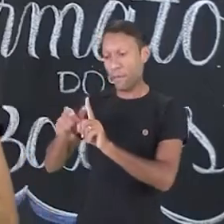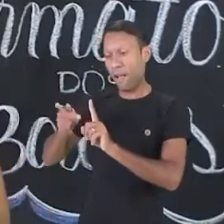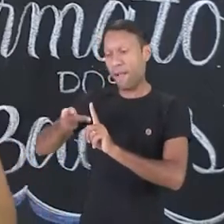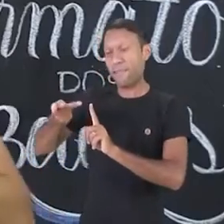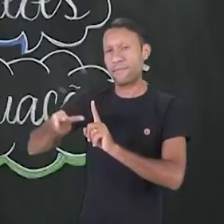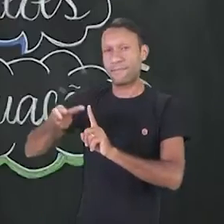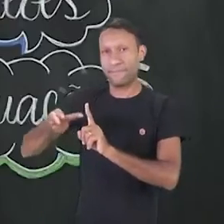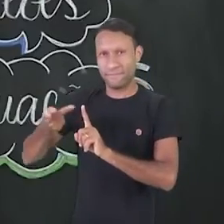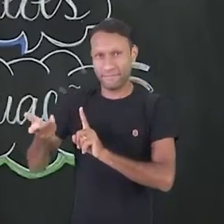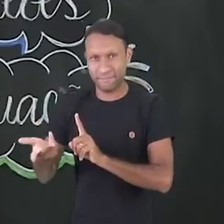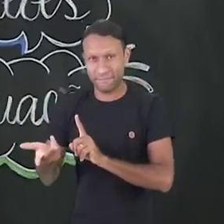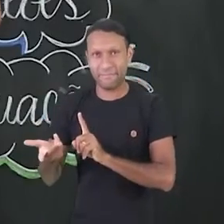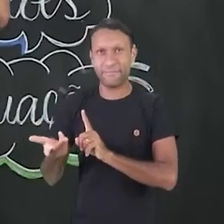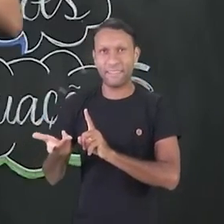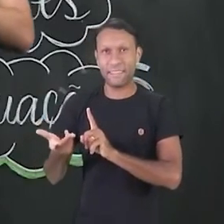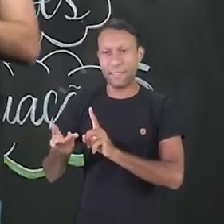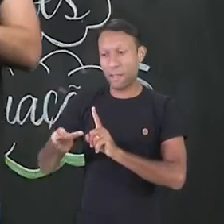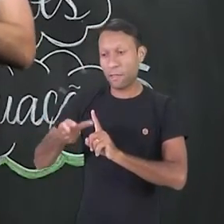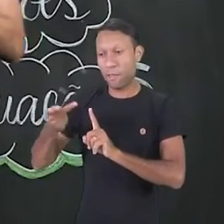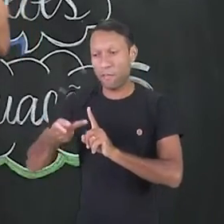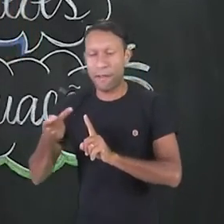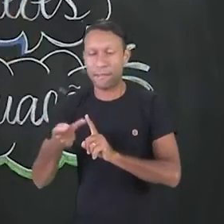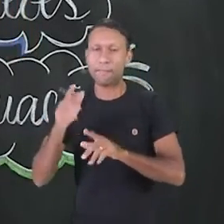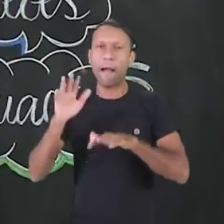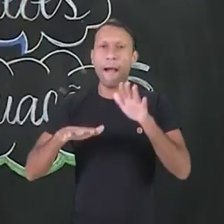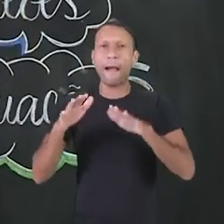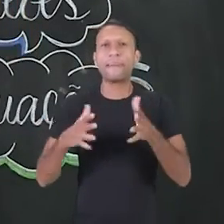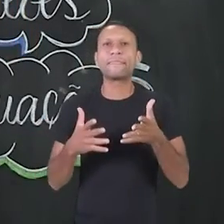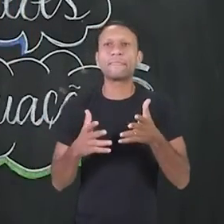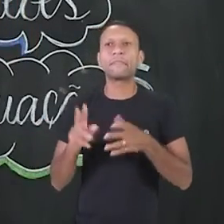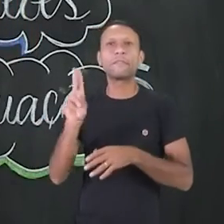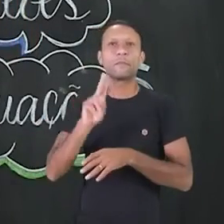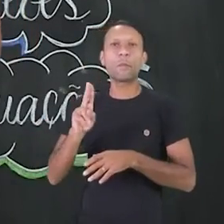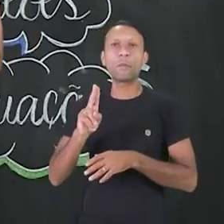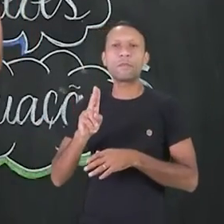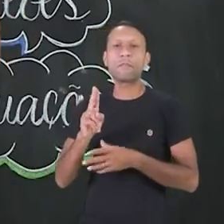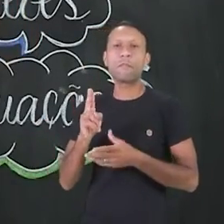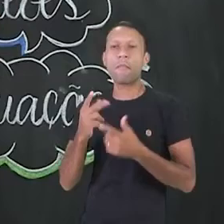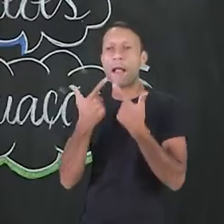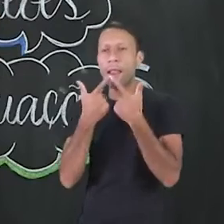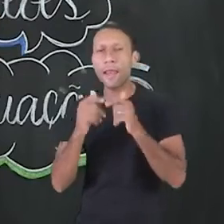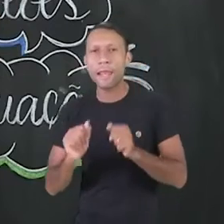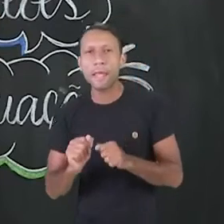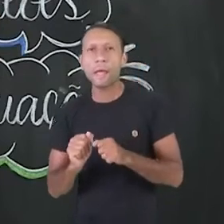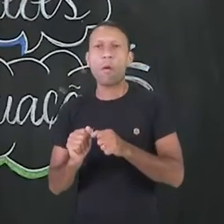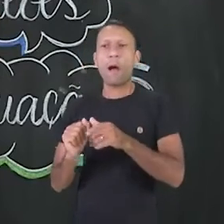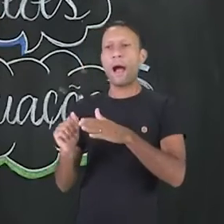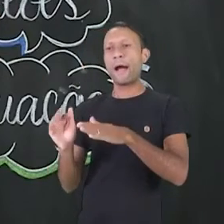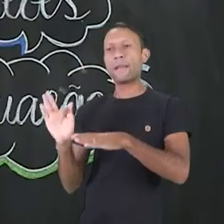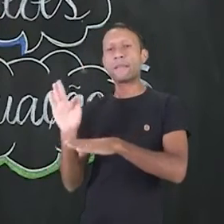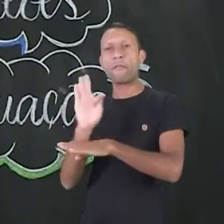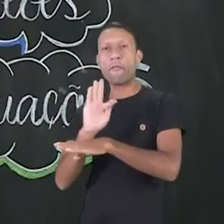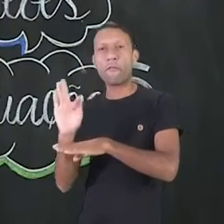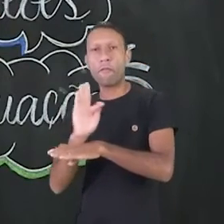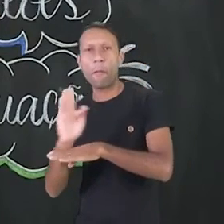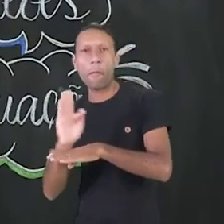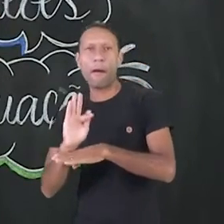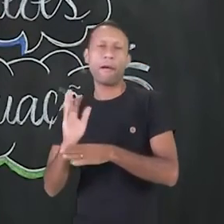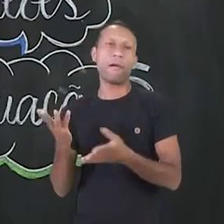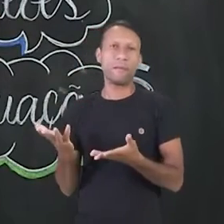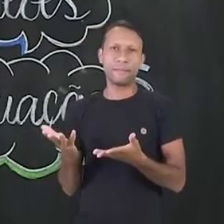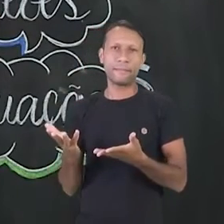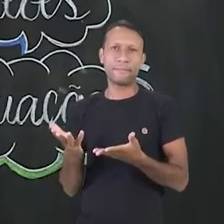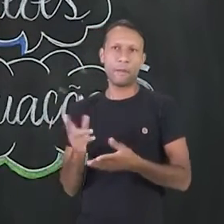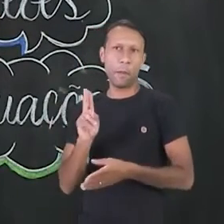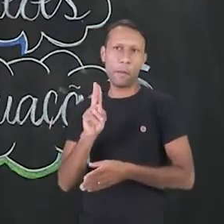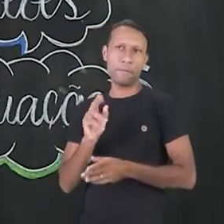personagens. Os personagens, quando eles estão falando, muitas vezes, eles vão utilizar uma linguagem formal, informal, de acordo com a identidade que eles têm. Então eu